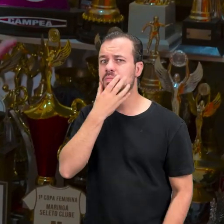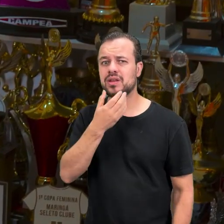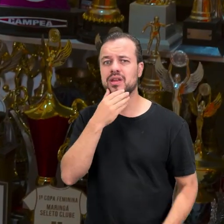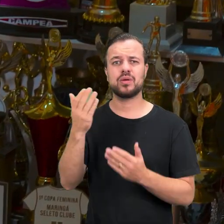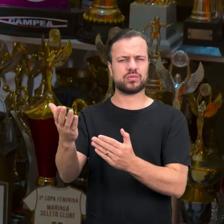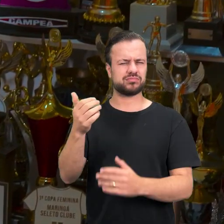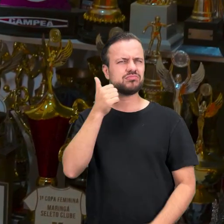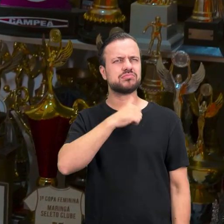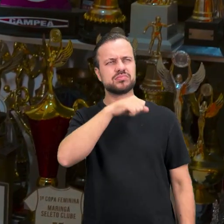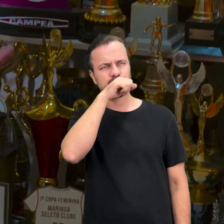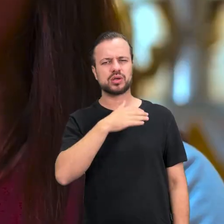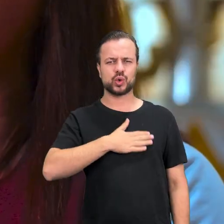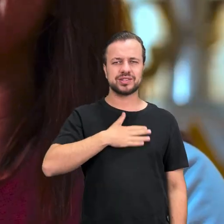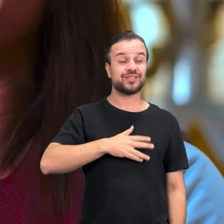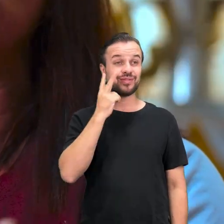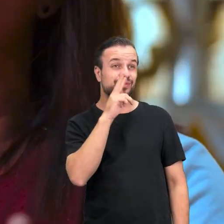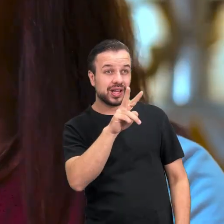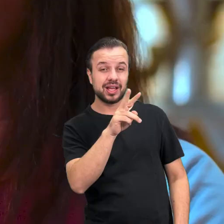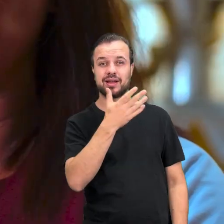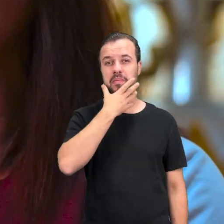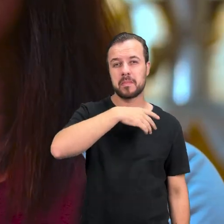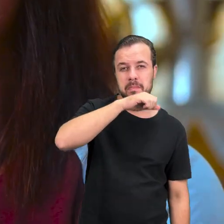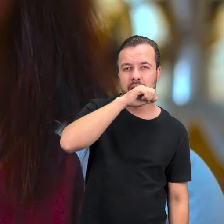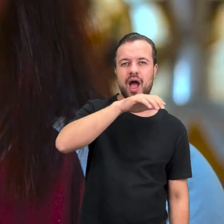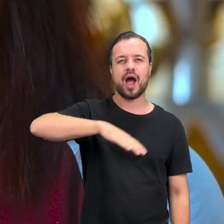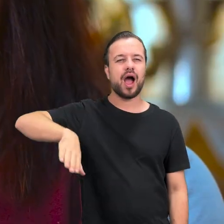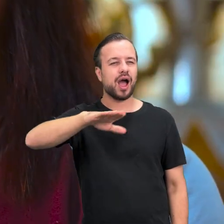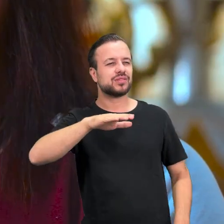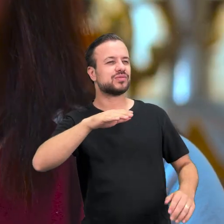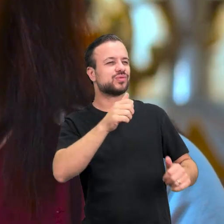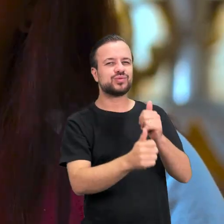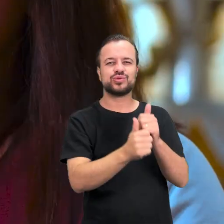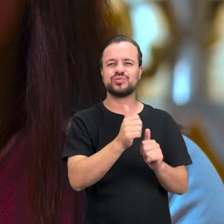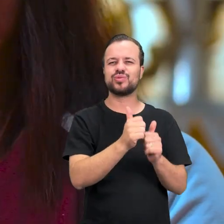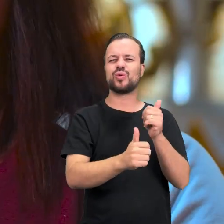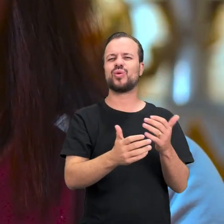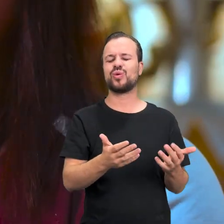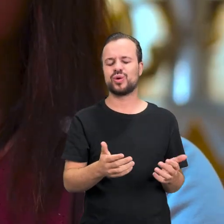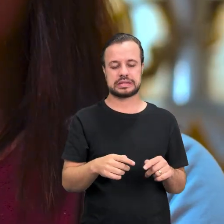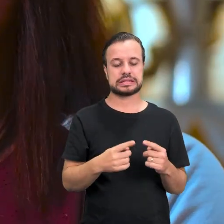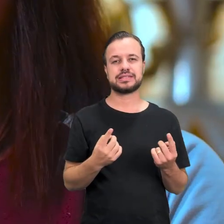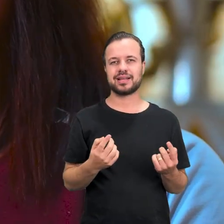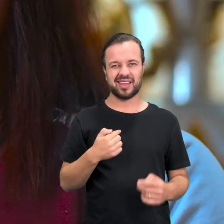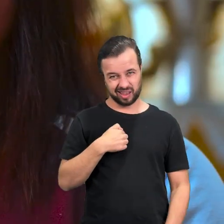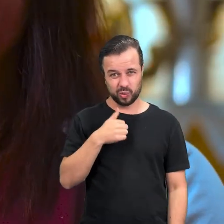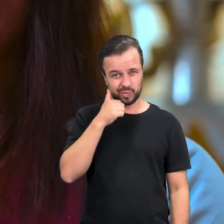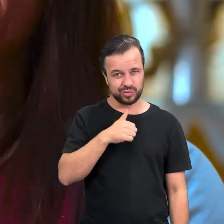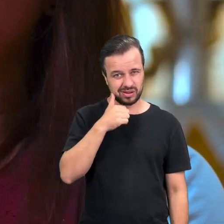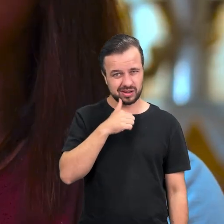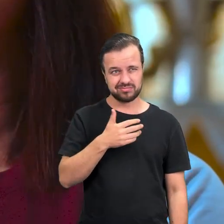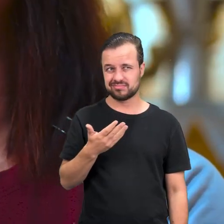também gostava de assistir os meus pais, o meu pai, meus tios jogar. Mas a questão né,